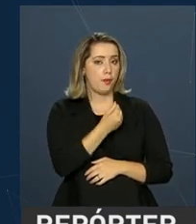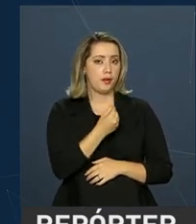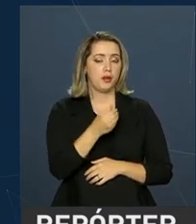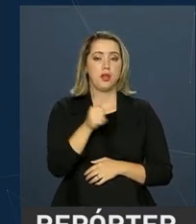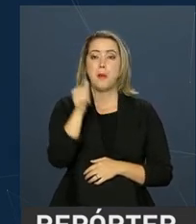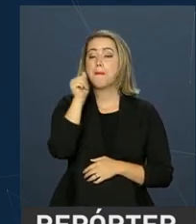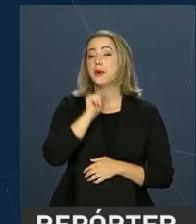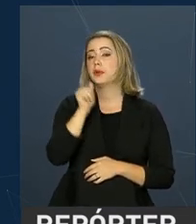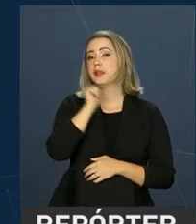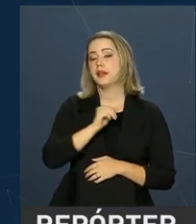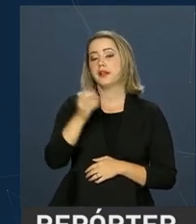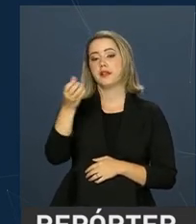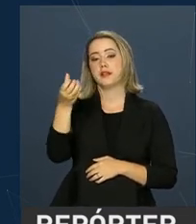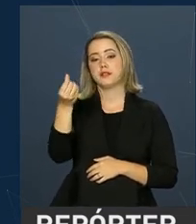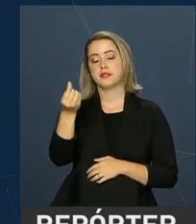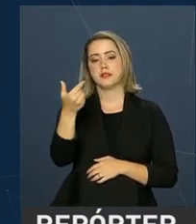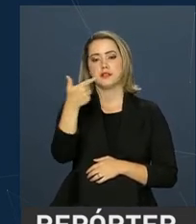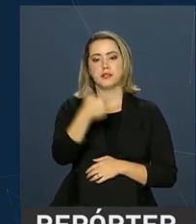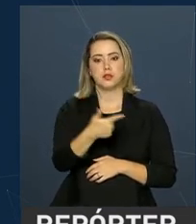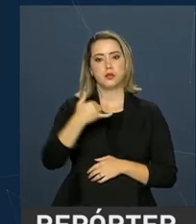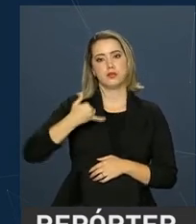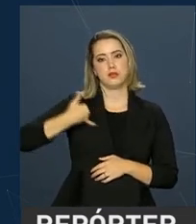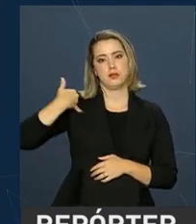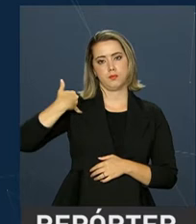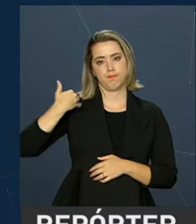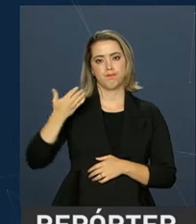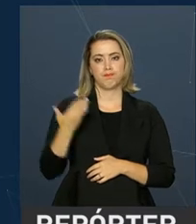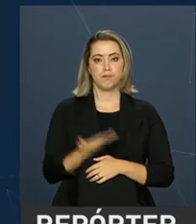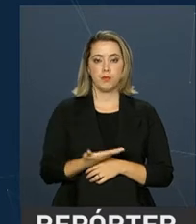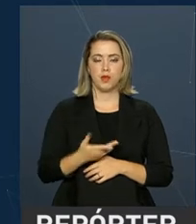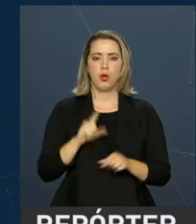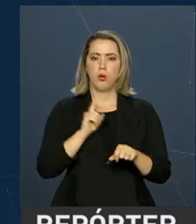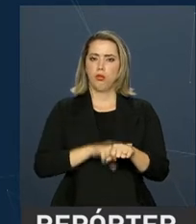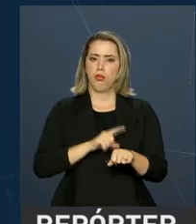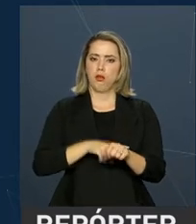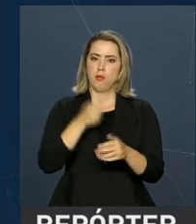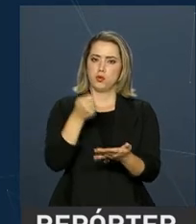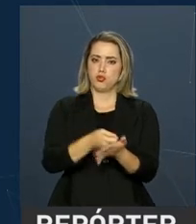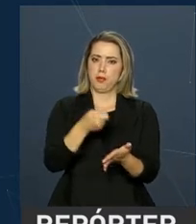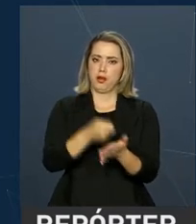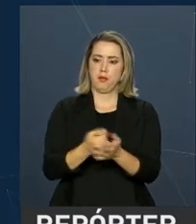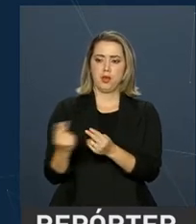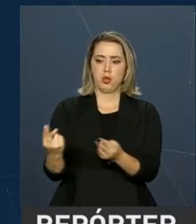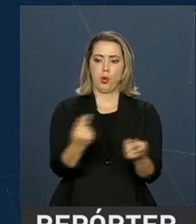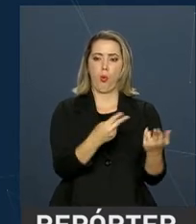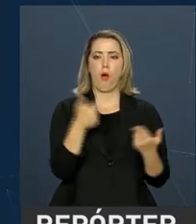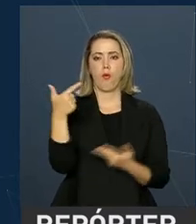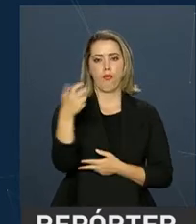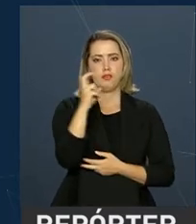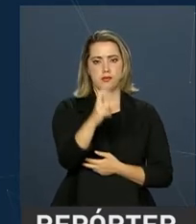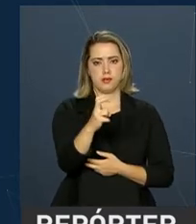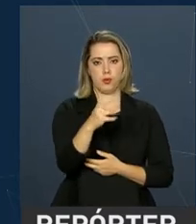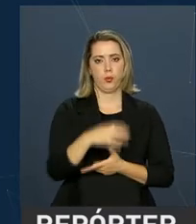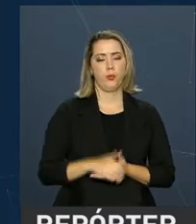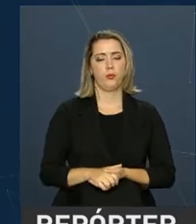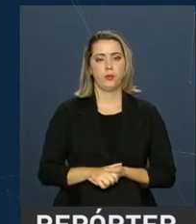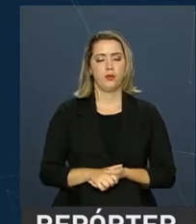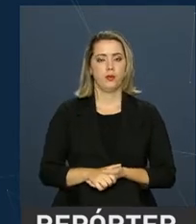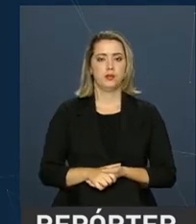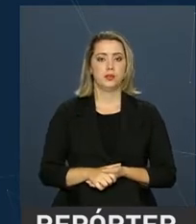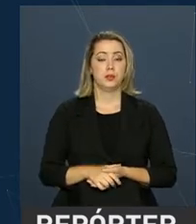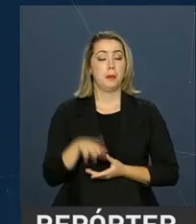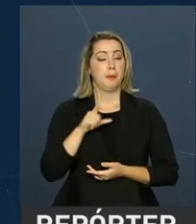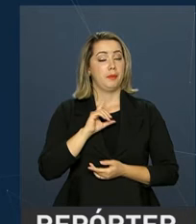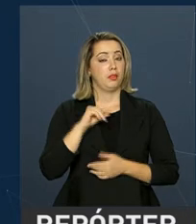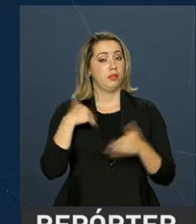Para mulheres, a idade vai ser menor, 62 anos. O tempo de contribuição é igual, 25 anos. Para receber